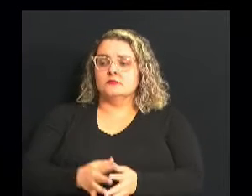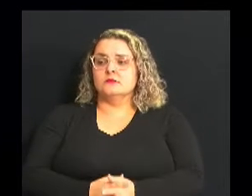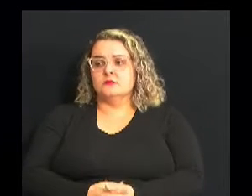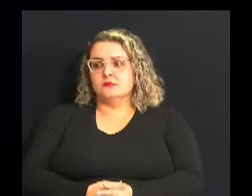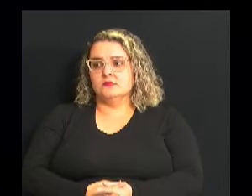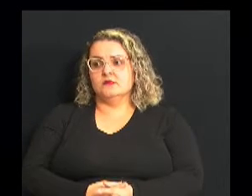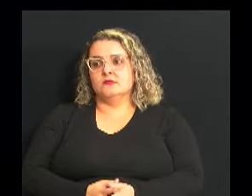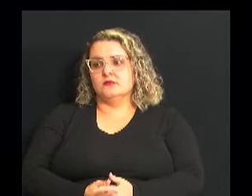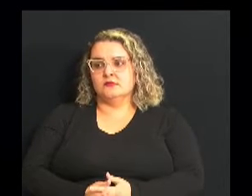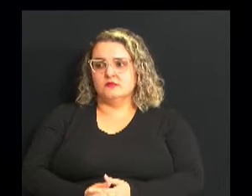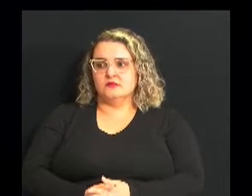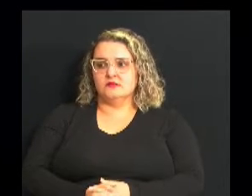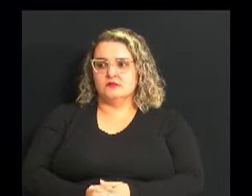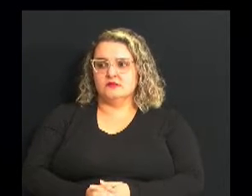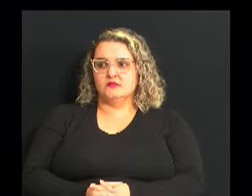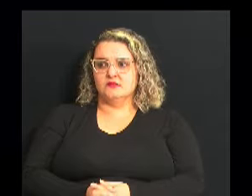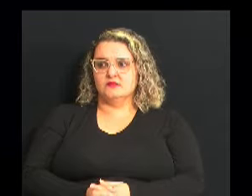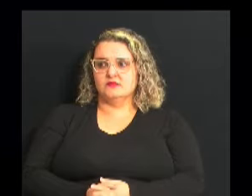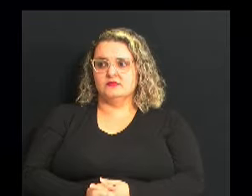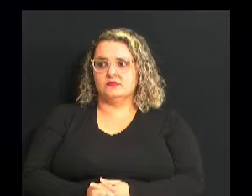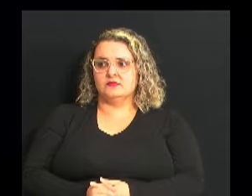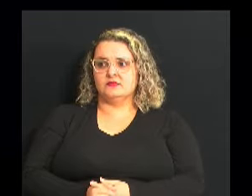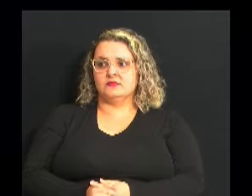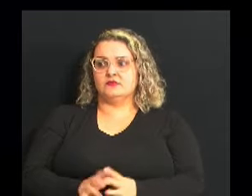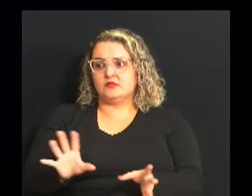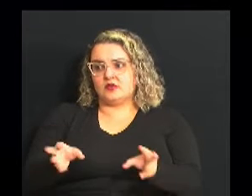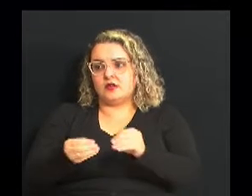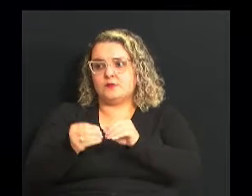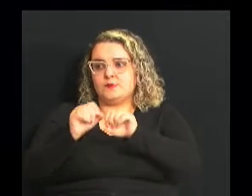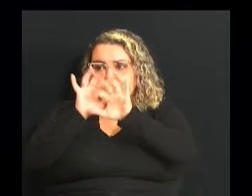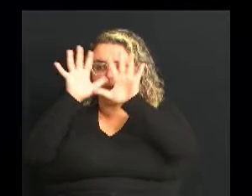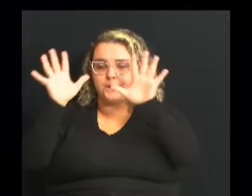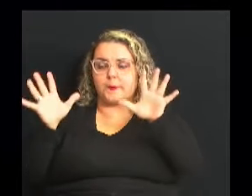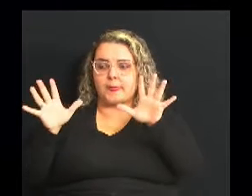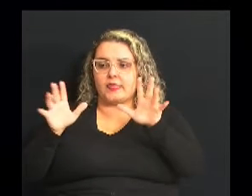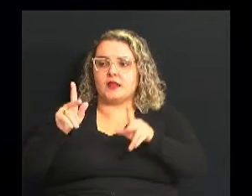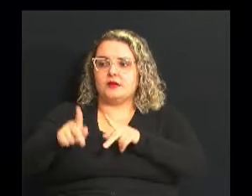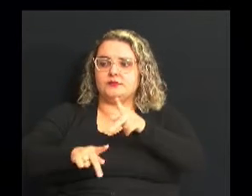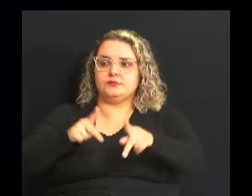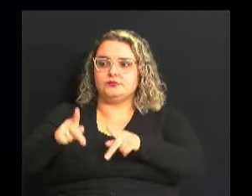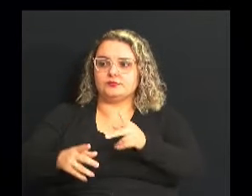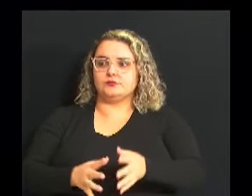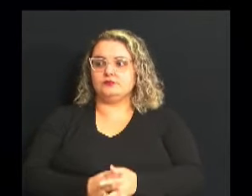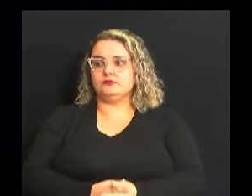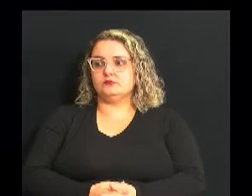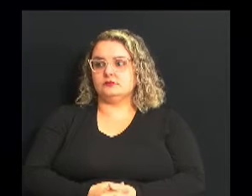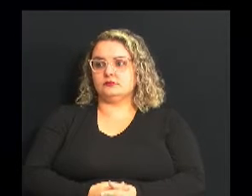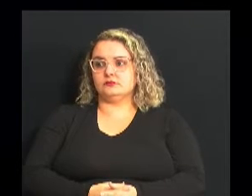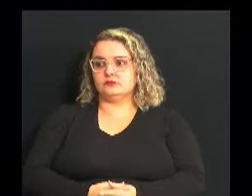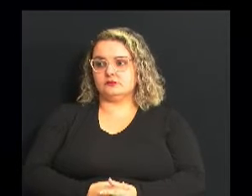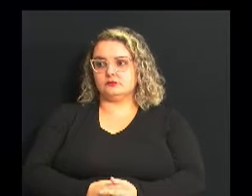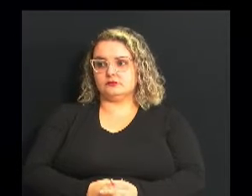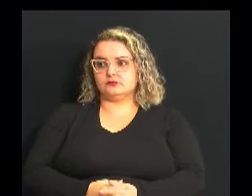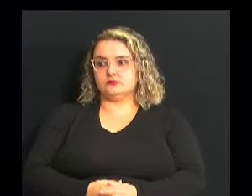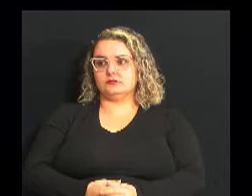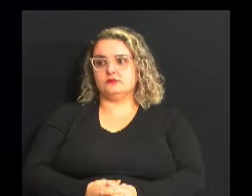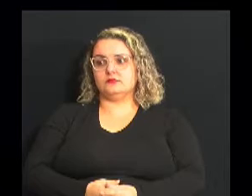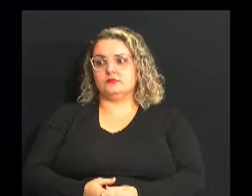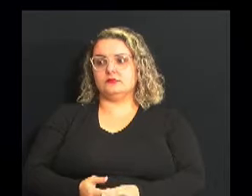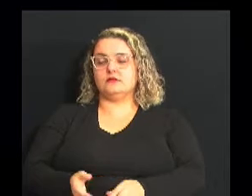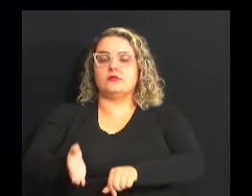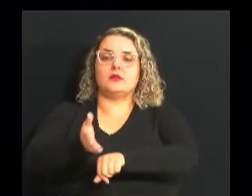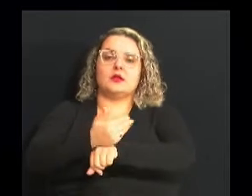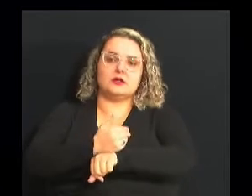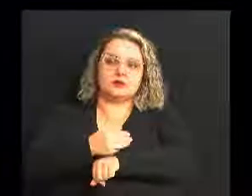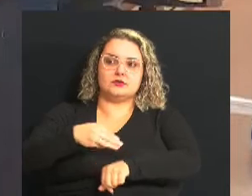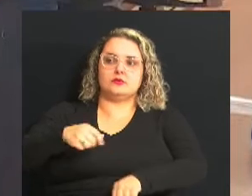exatamente a CIRT atua assim, de uma maneira mais clara para o público. Vou apresentar aqui antes do Marcelo,